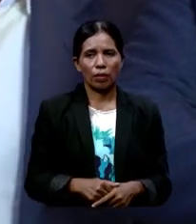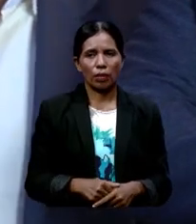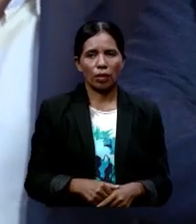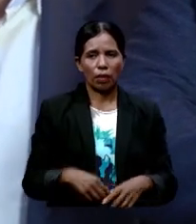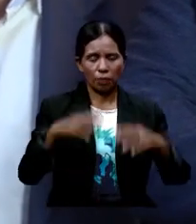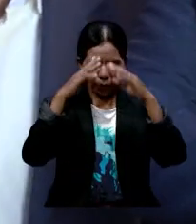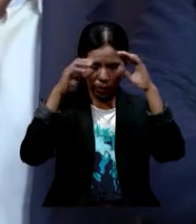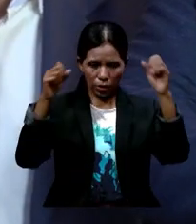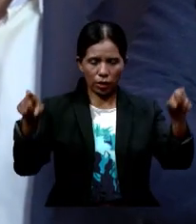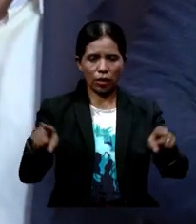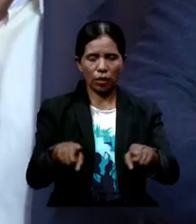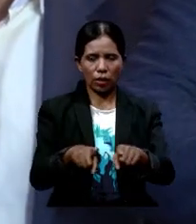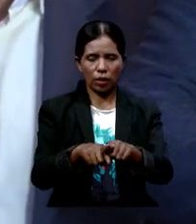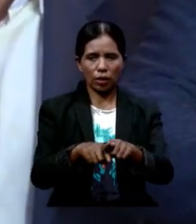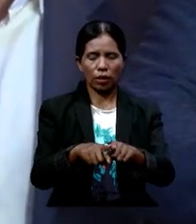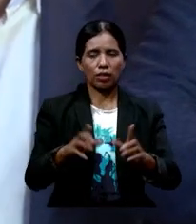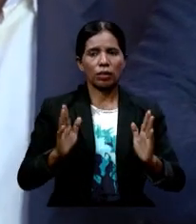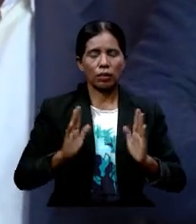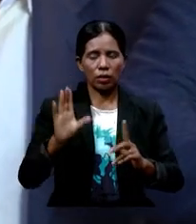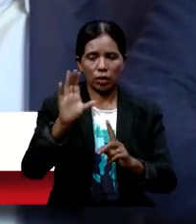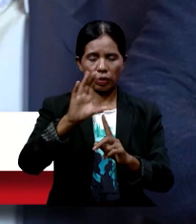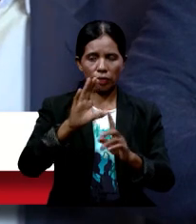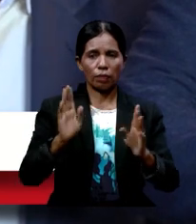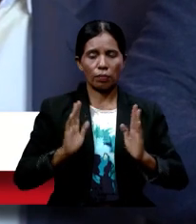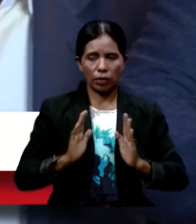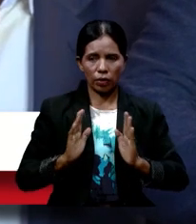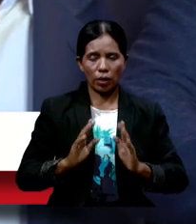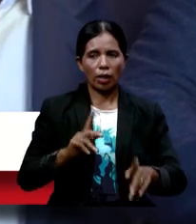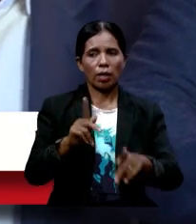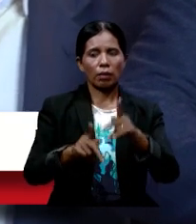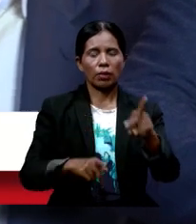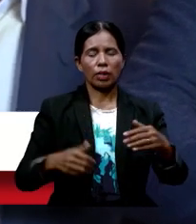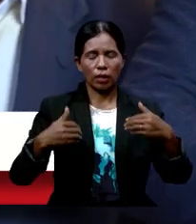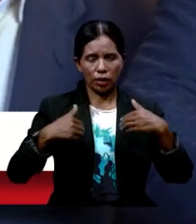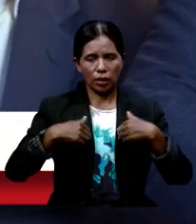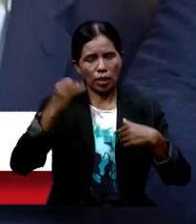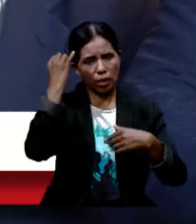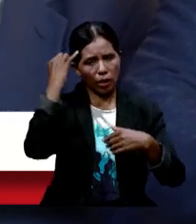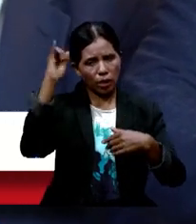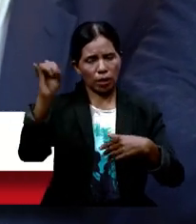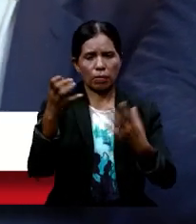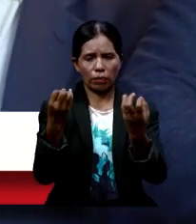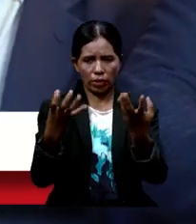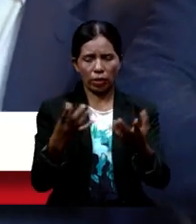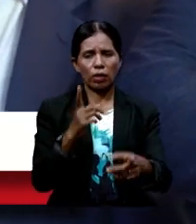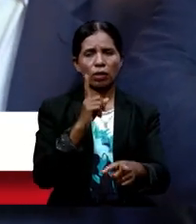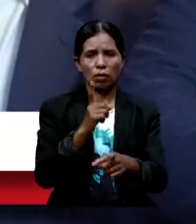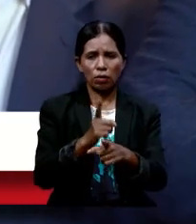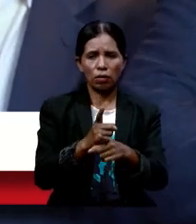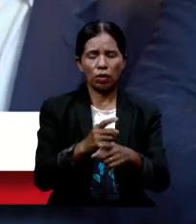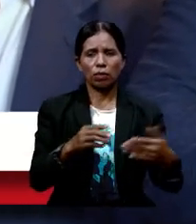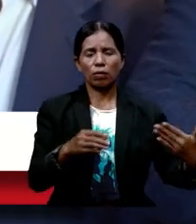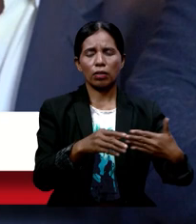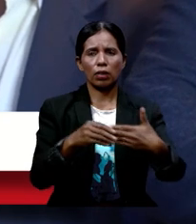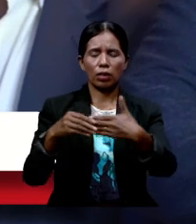presidente nessa patronca MDNBMACA e a ideia da brilhante Tepteves, a tu organiza